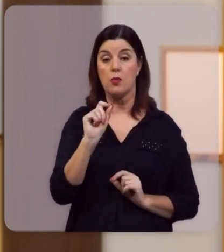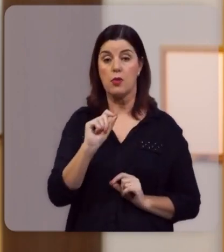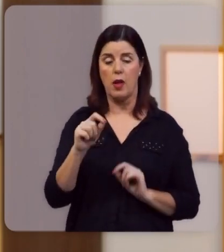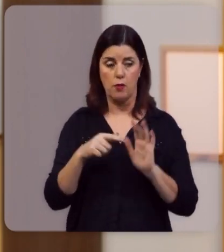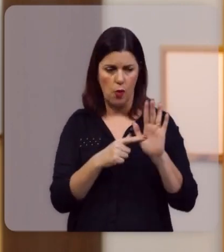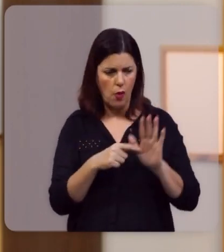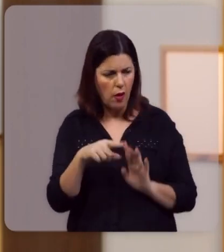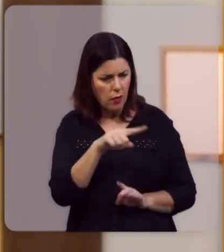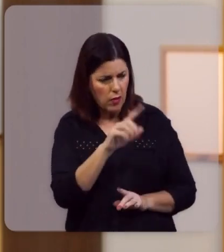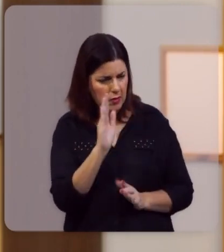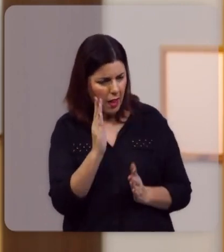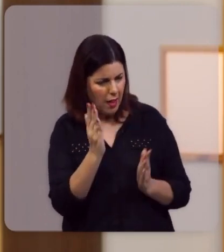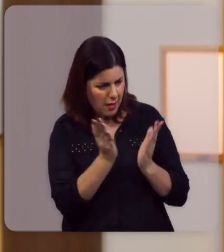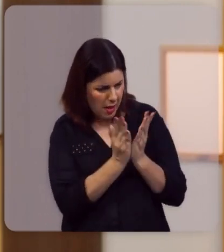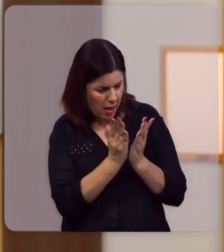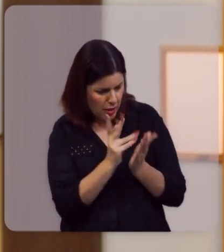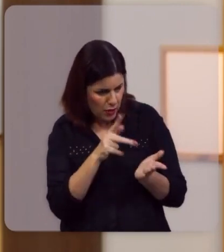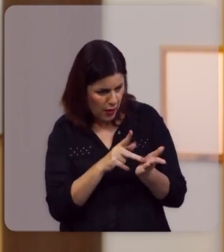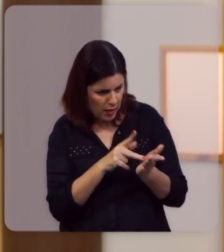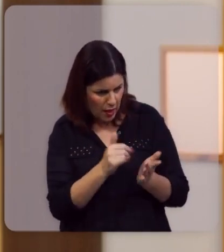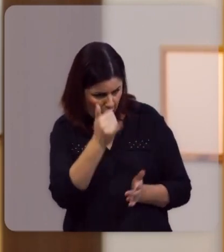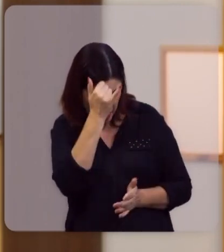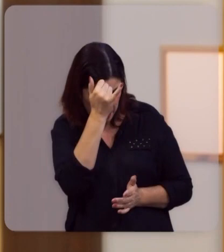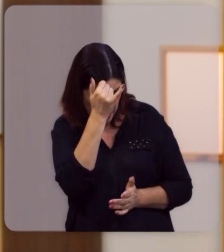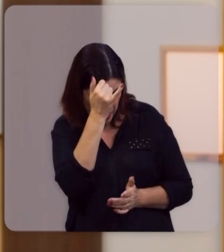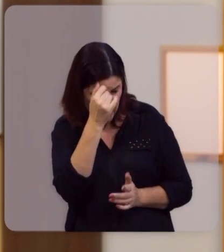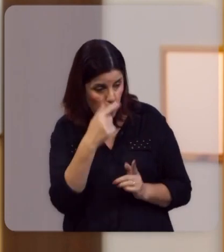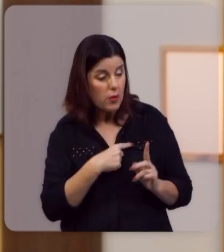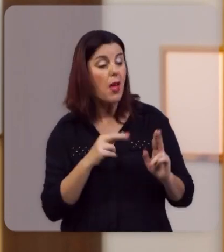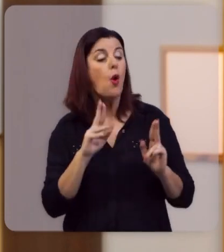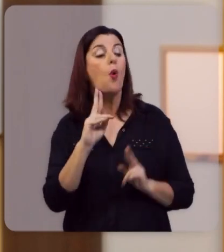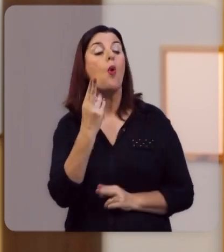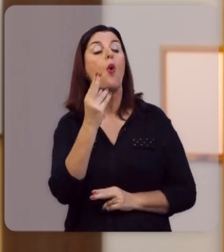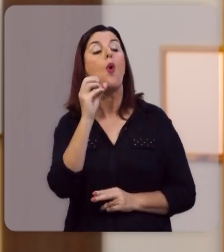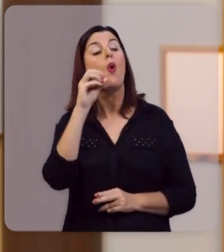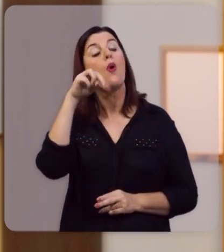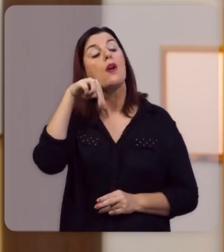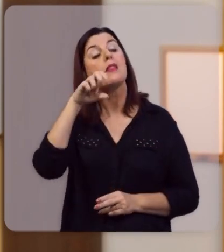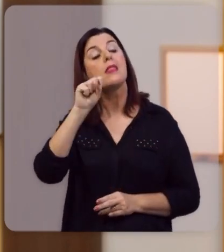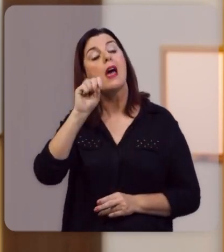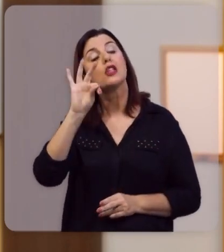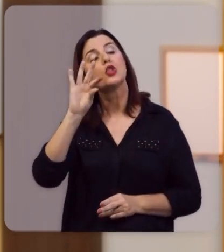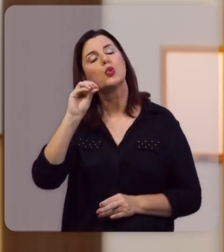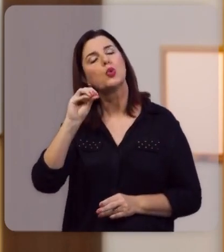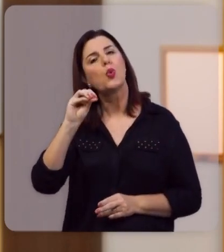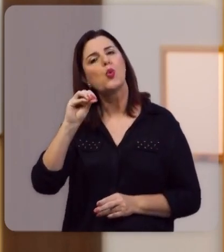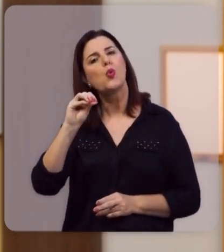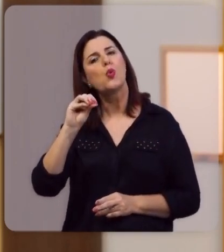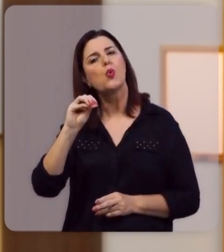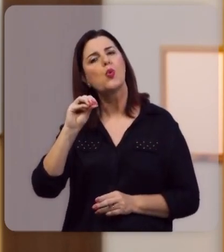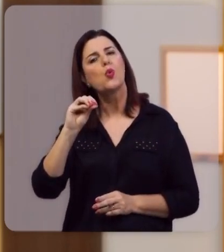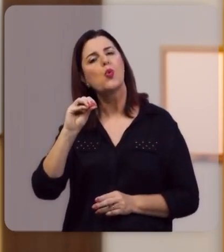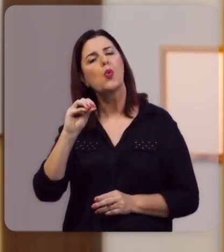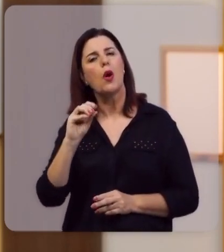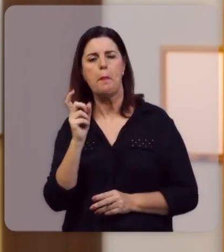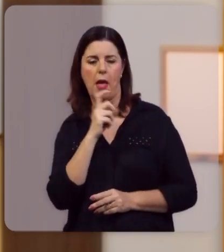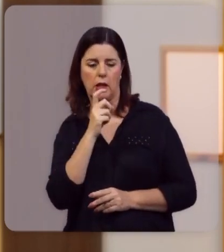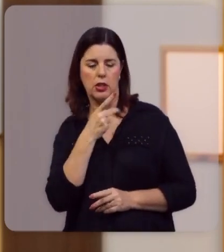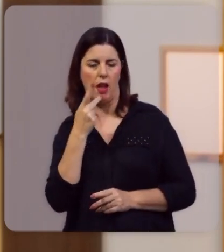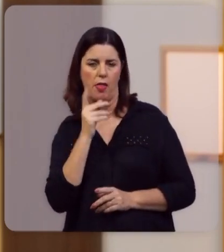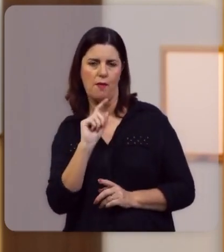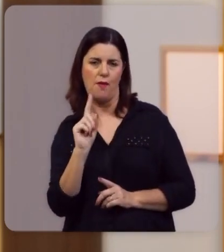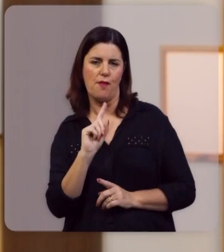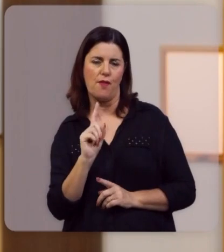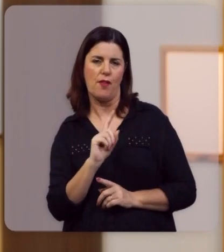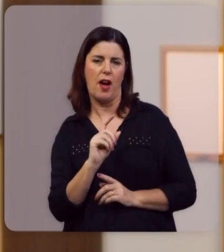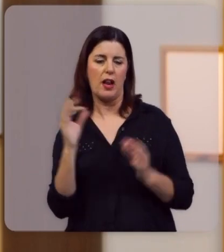a evidência que você é uma pessoa convertida, que você se arrependeu? É se você é honesto nos seus negócios, se você não passa a perna nos outros, se você